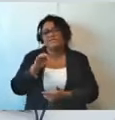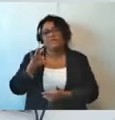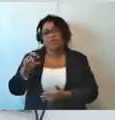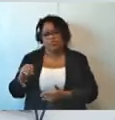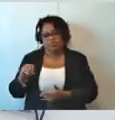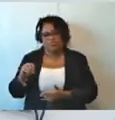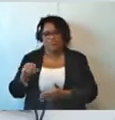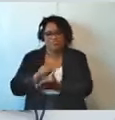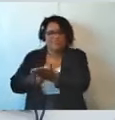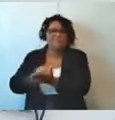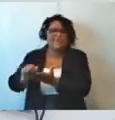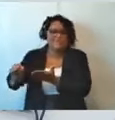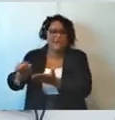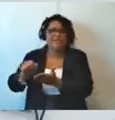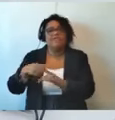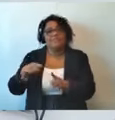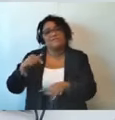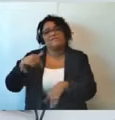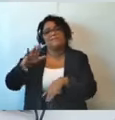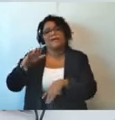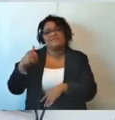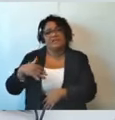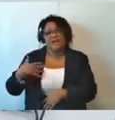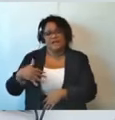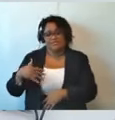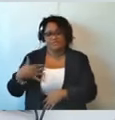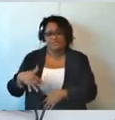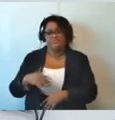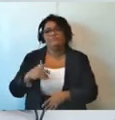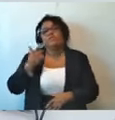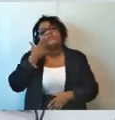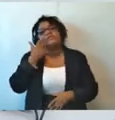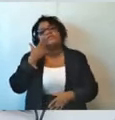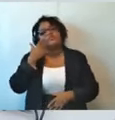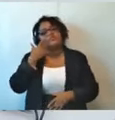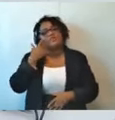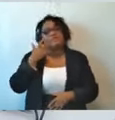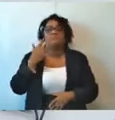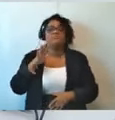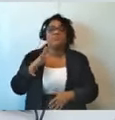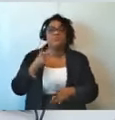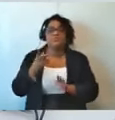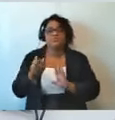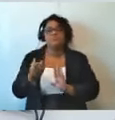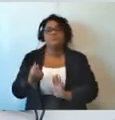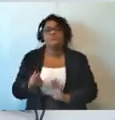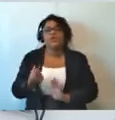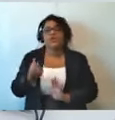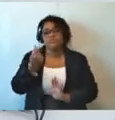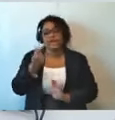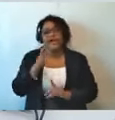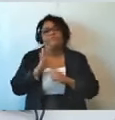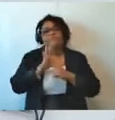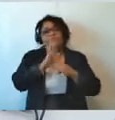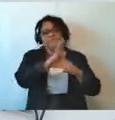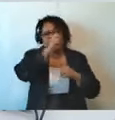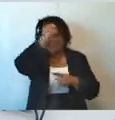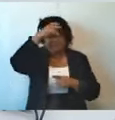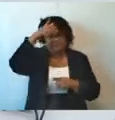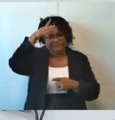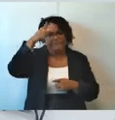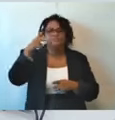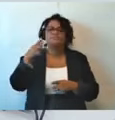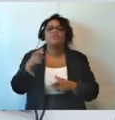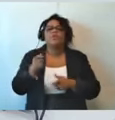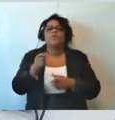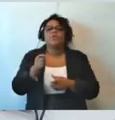perspectiva, inclusive de custo que a gente está levantando para apresentar ao prefeito, realmente apagar com maçarico a sinalização e fazer